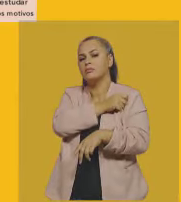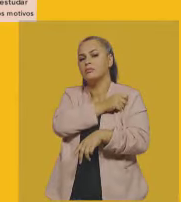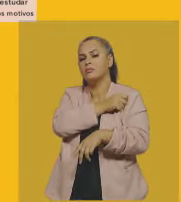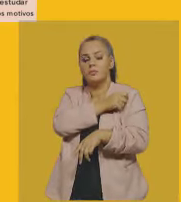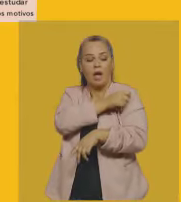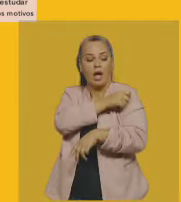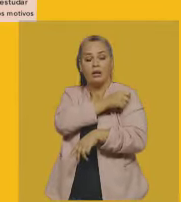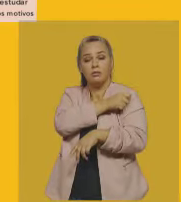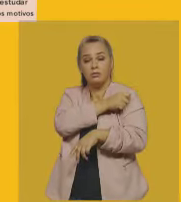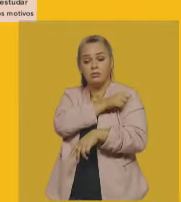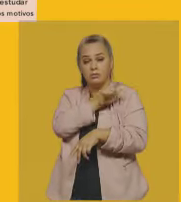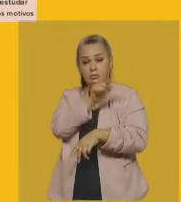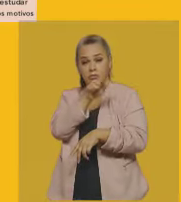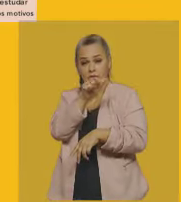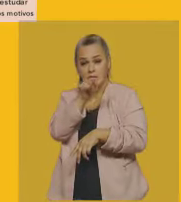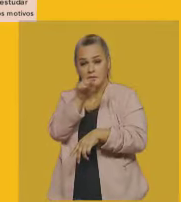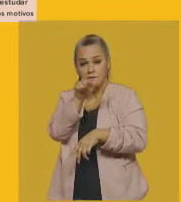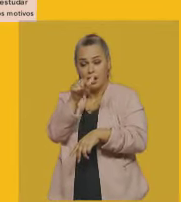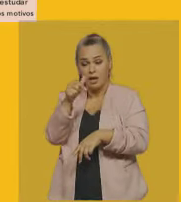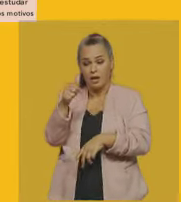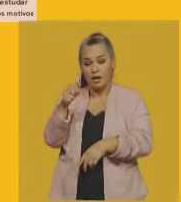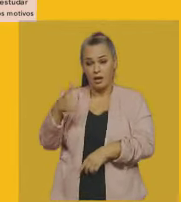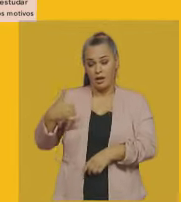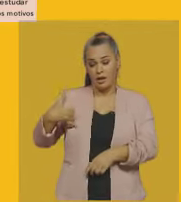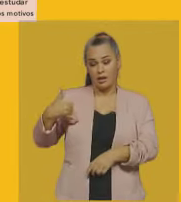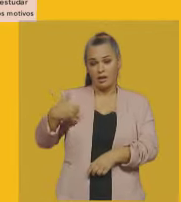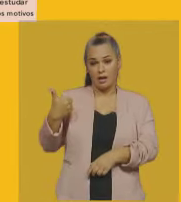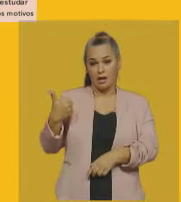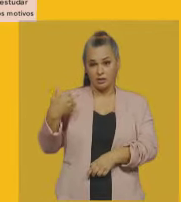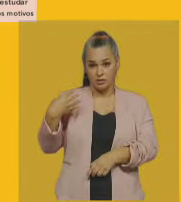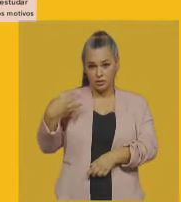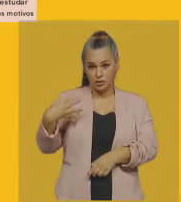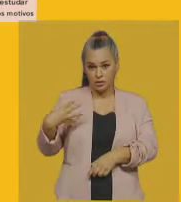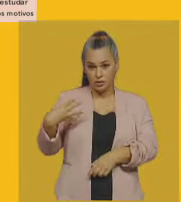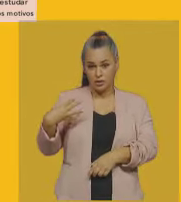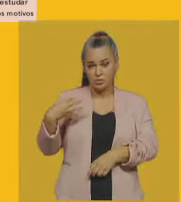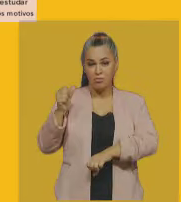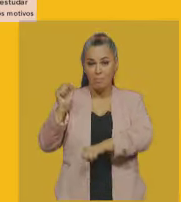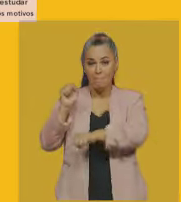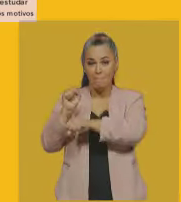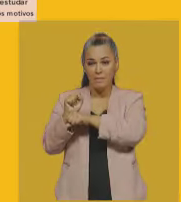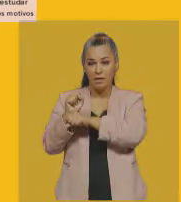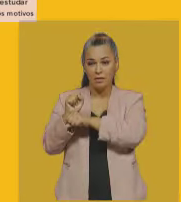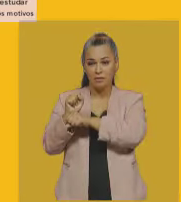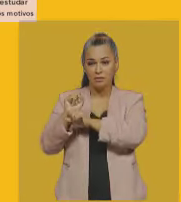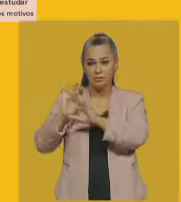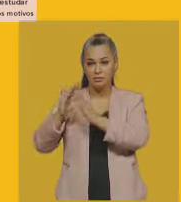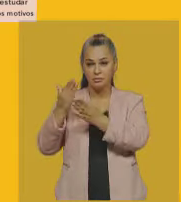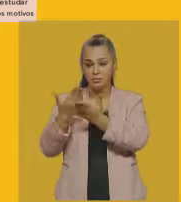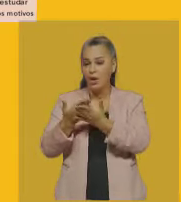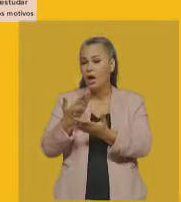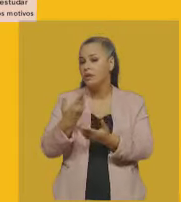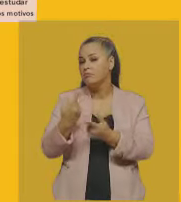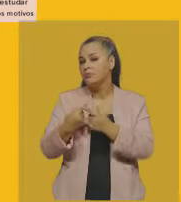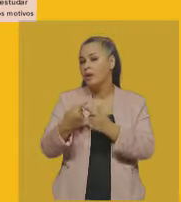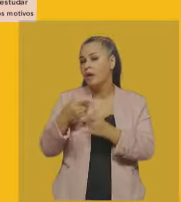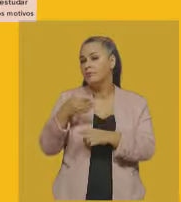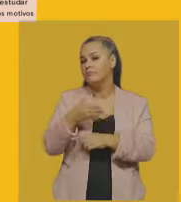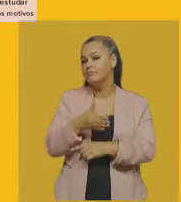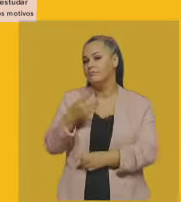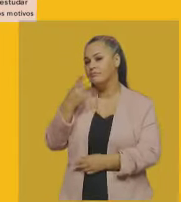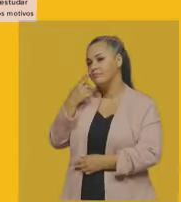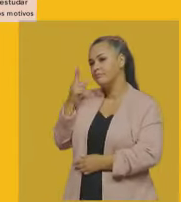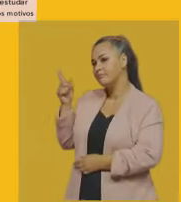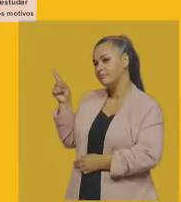Olha lá em cima, na primeira barra azul, quase